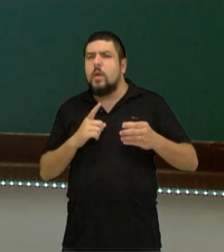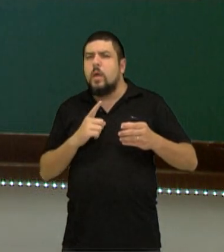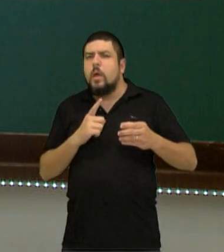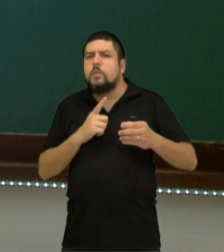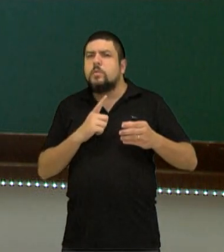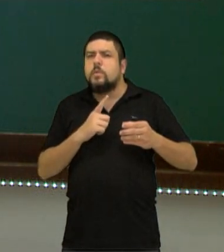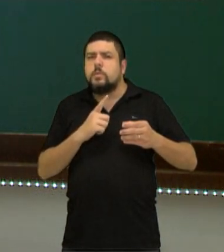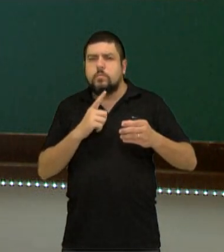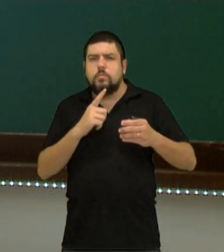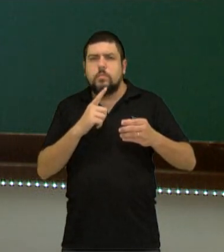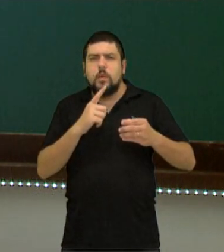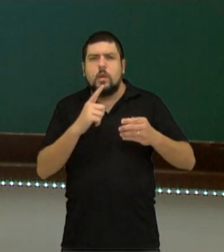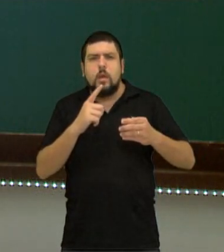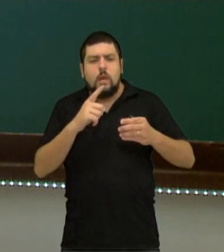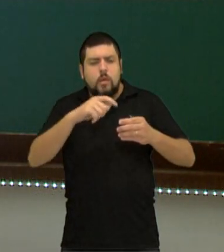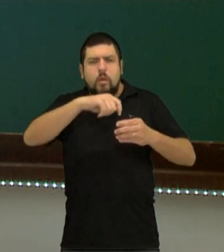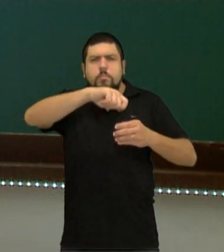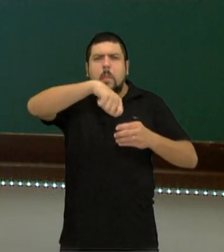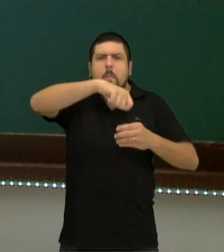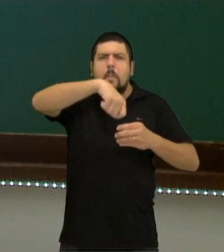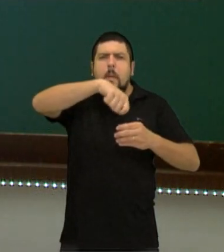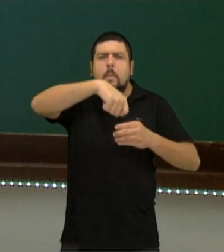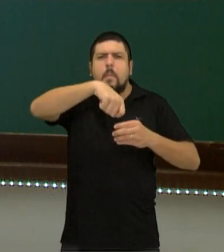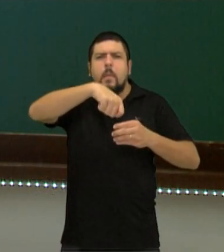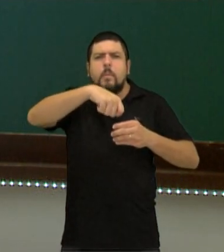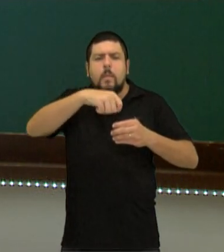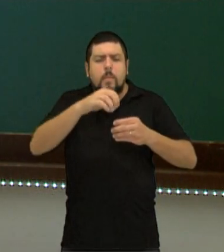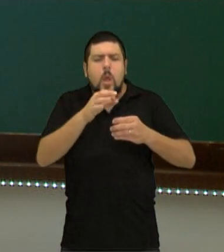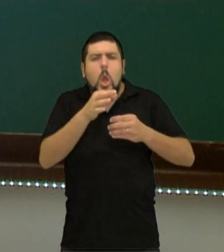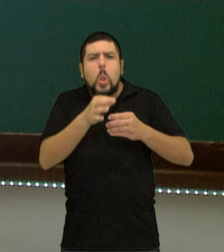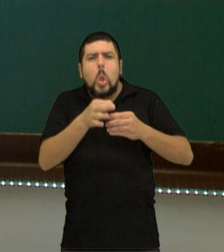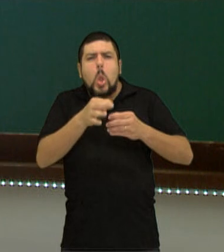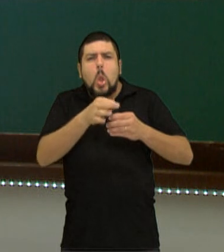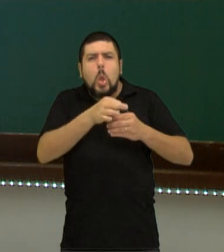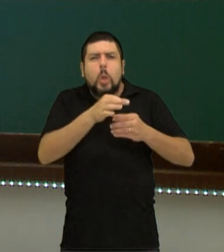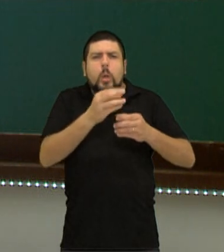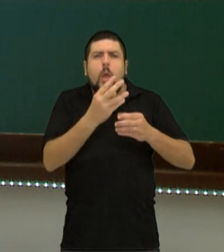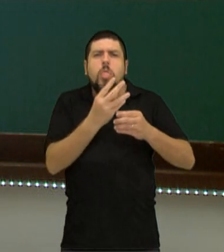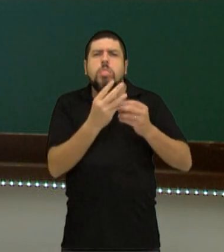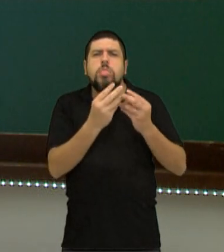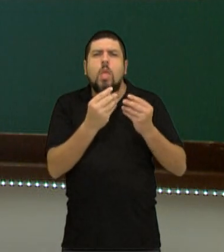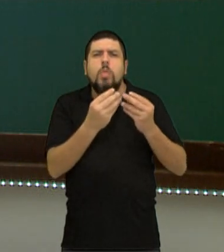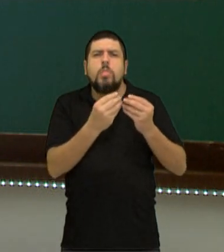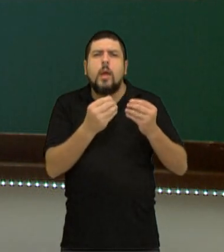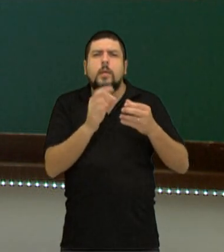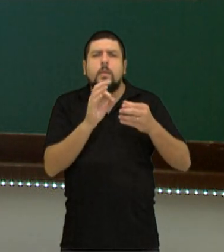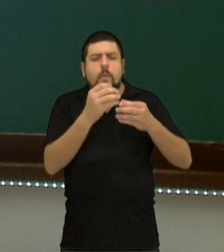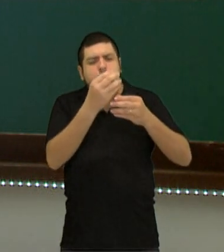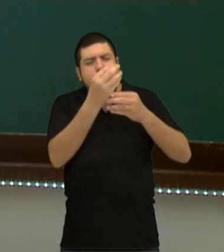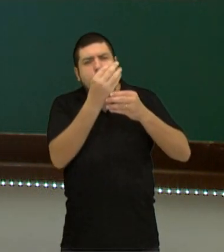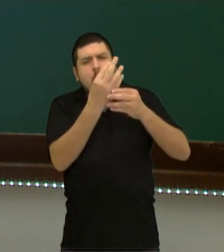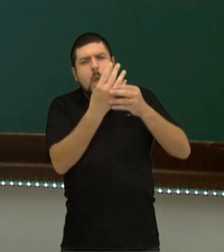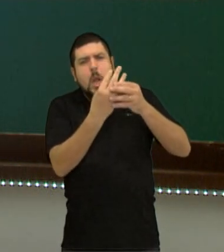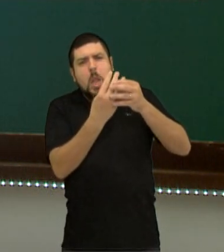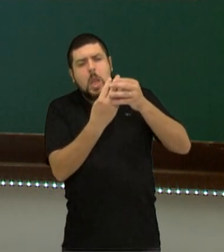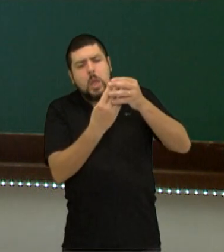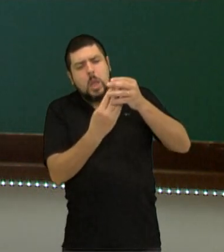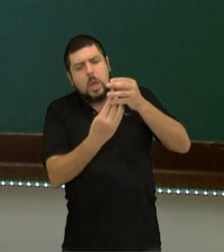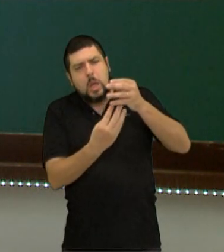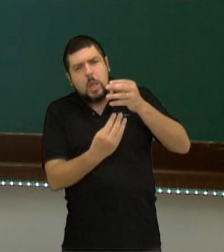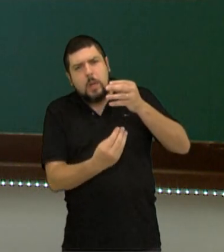desse achocolatado que não foi dissolvido. Se depositou lá no fundo do